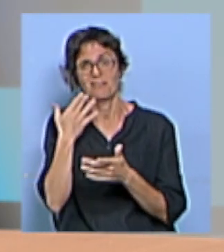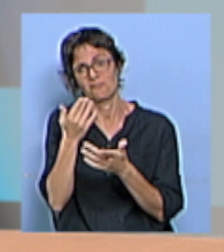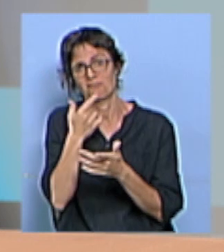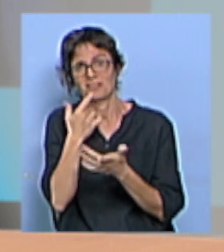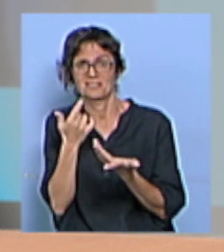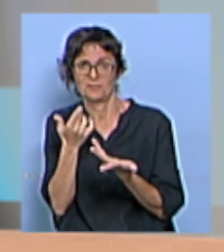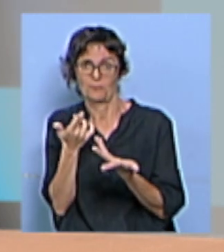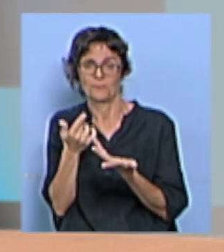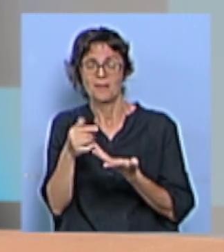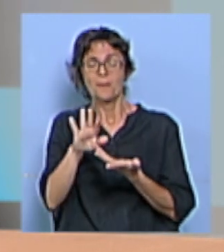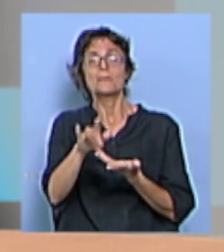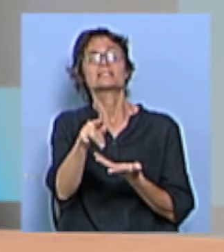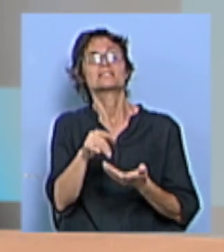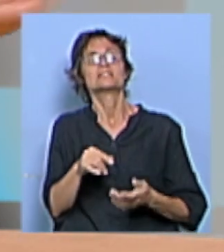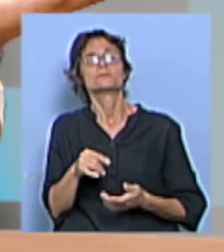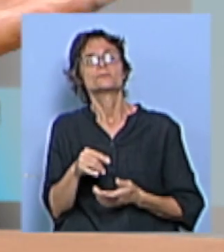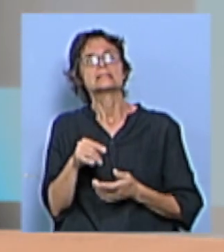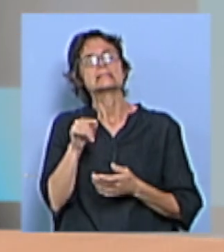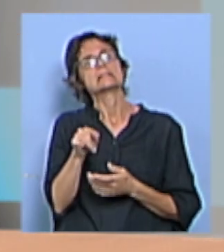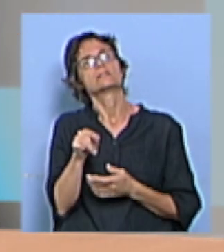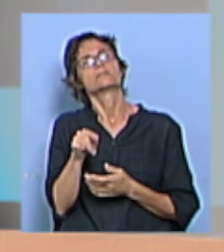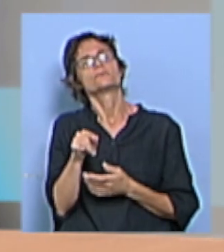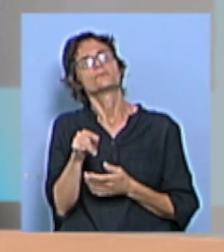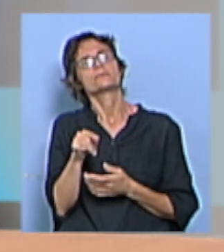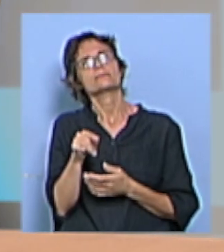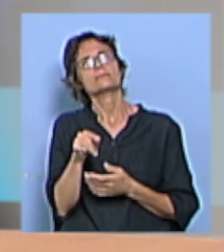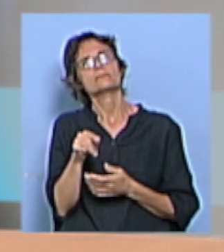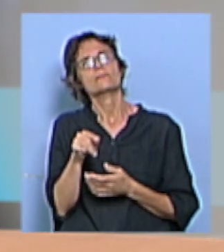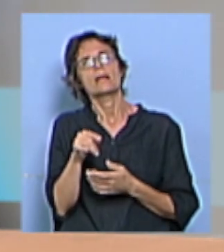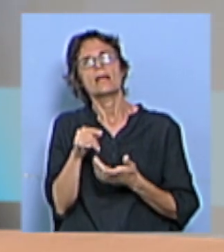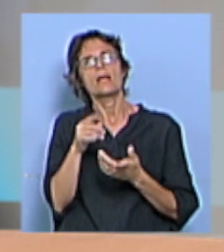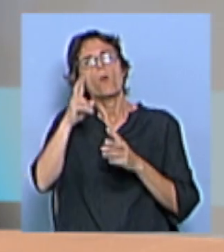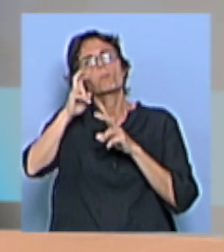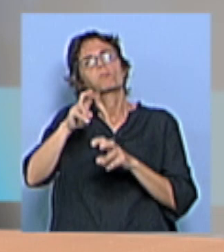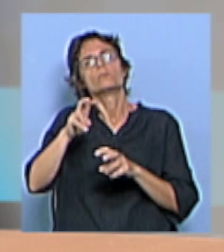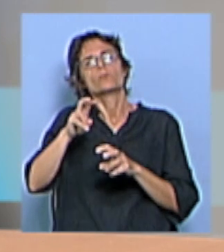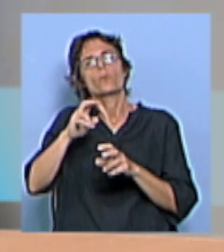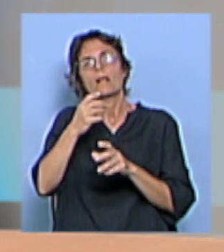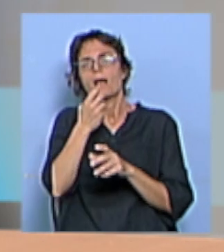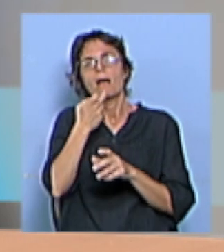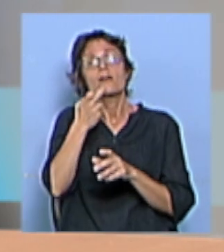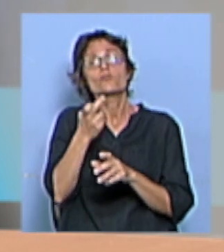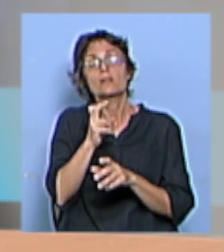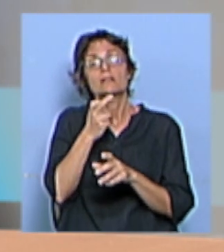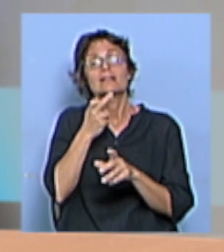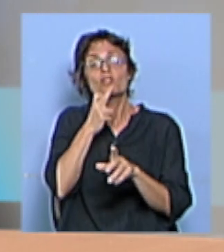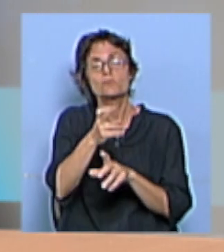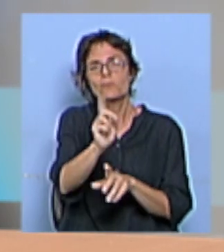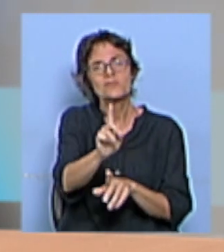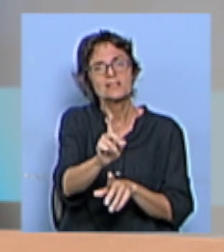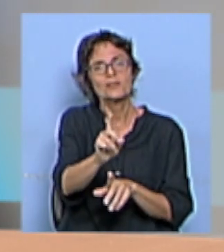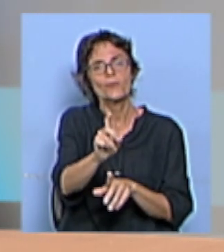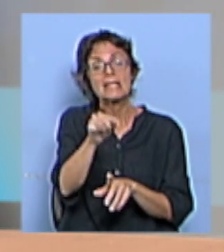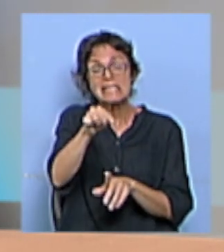foi para fazermos sentido, não é dar respostas porque nós temos, mas digamos, como grupo e como